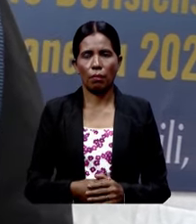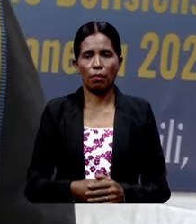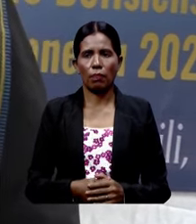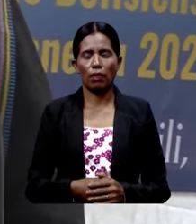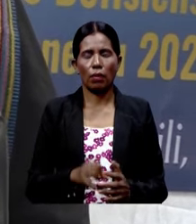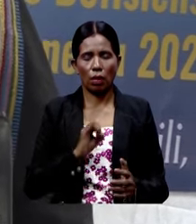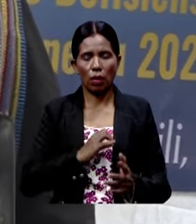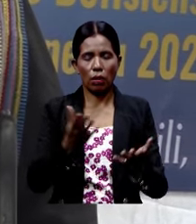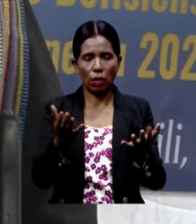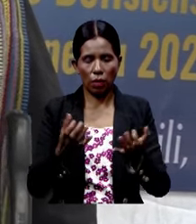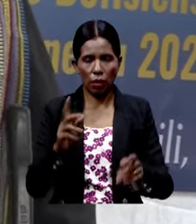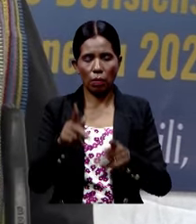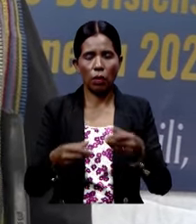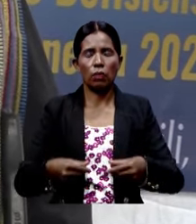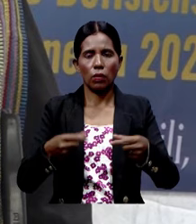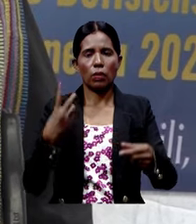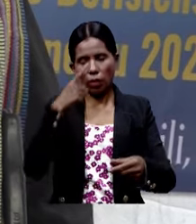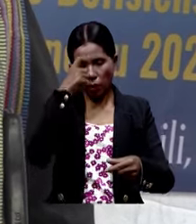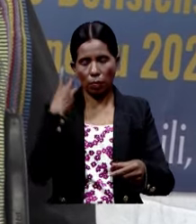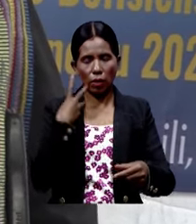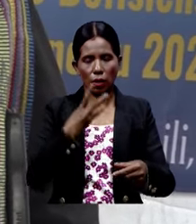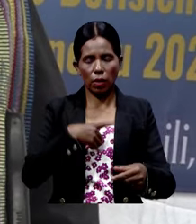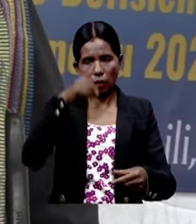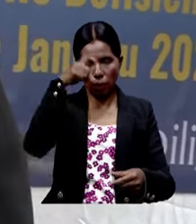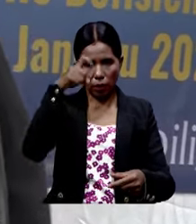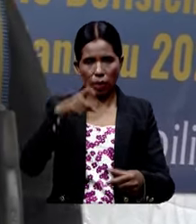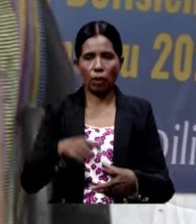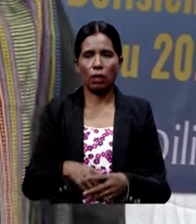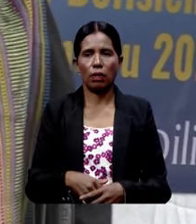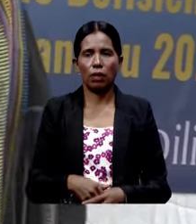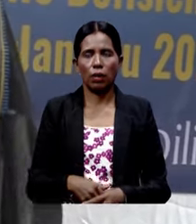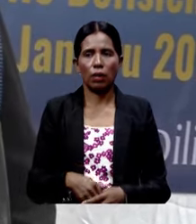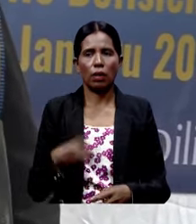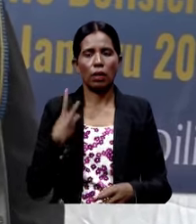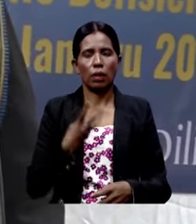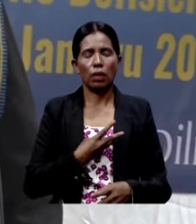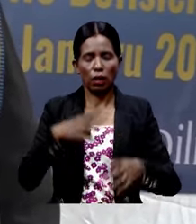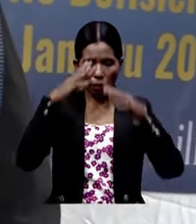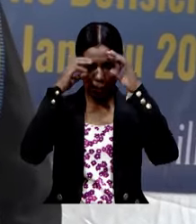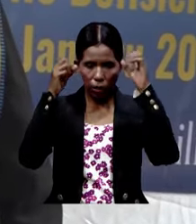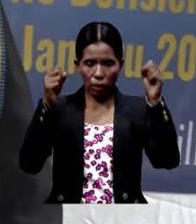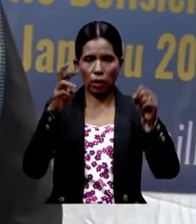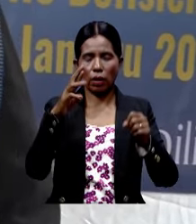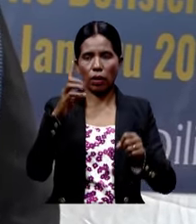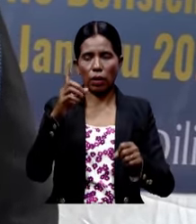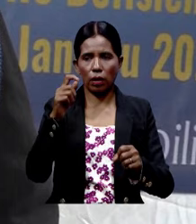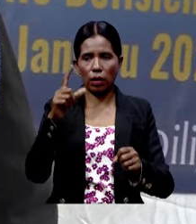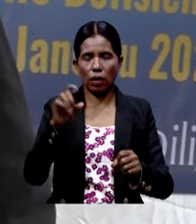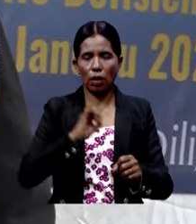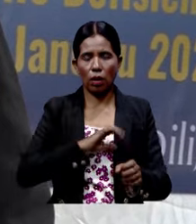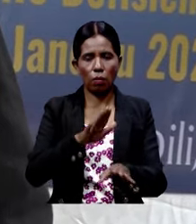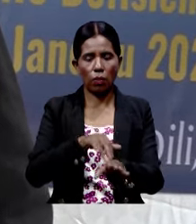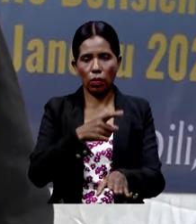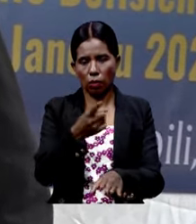Ao acara que ema for tamba itene capacidade, itene habilidade. E tem o presidente da República de Nedian, ao bolo, lá os